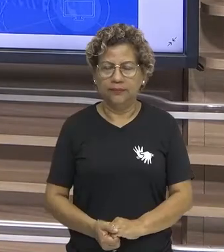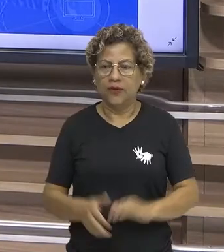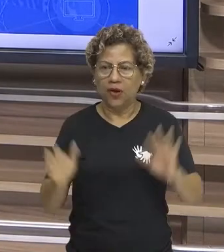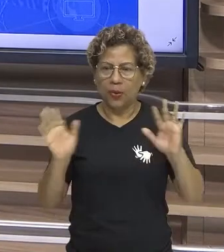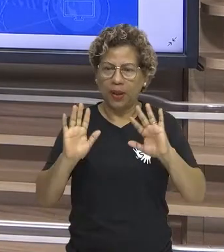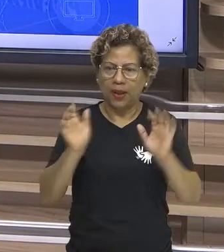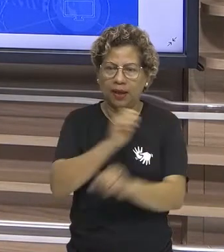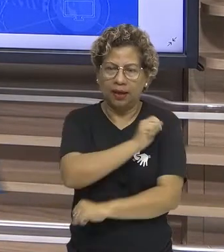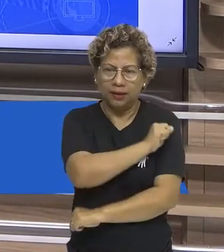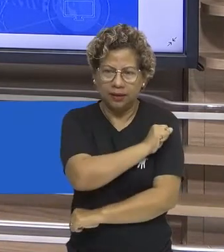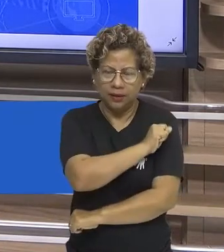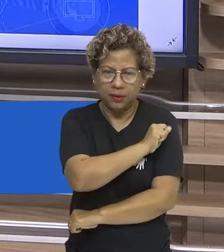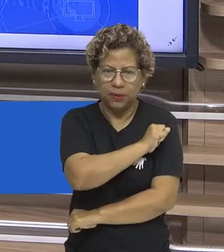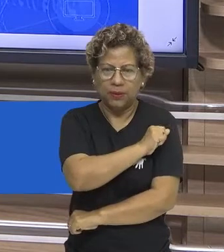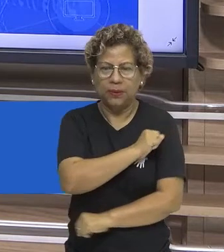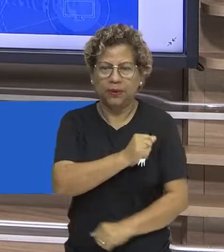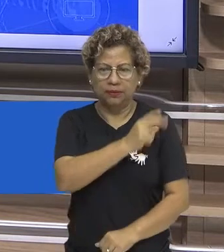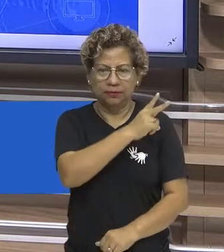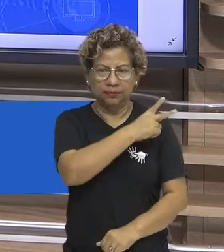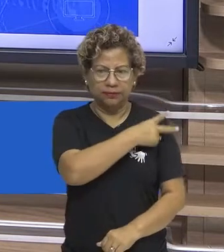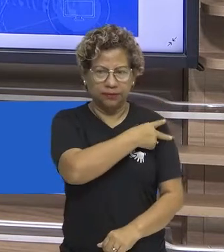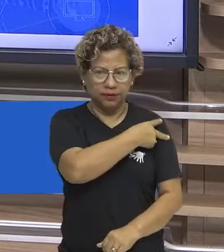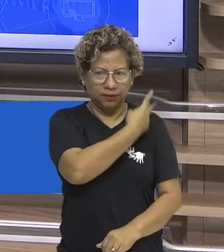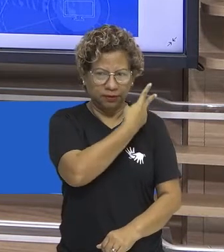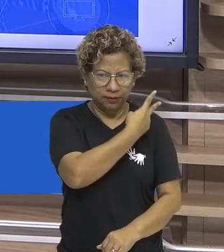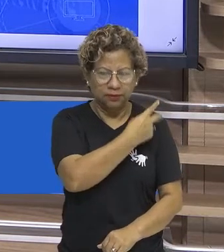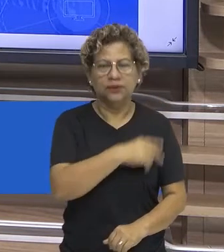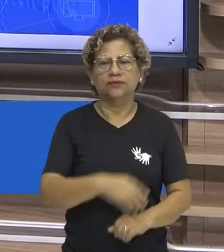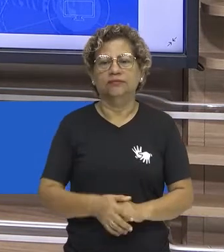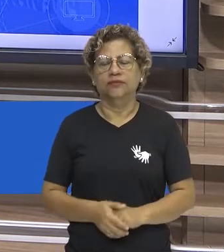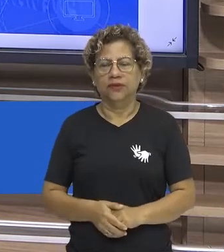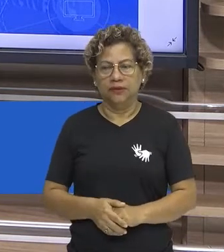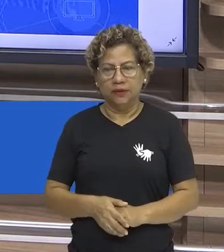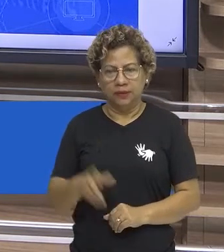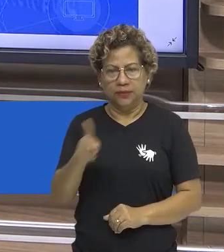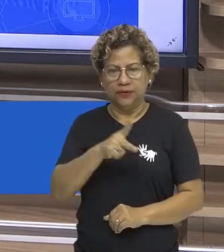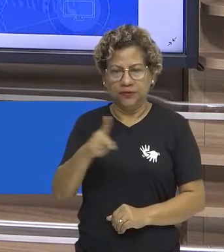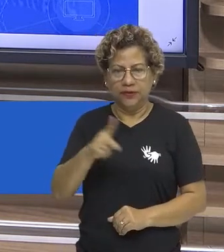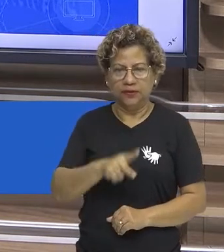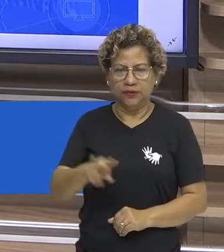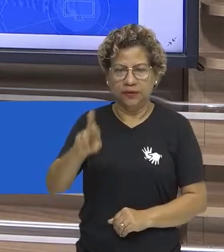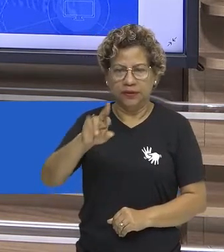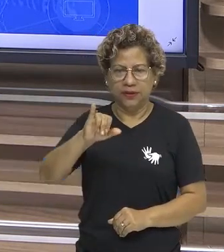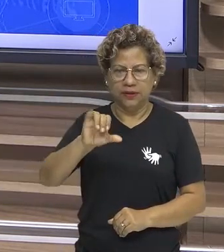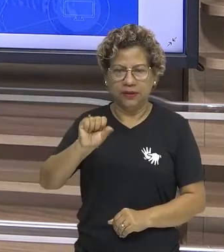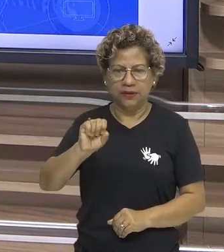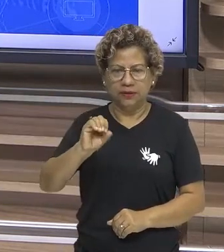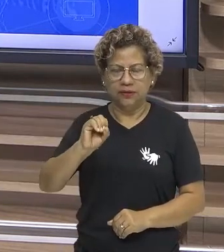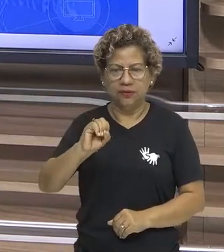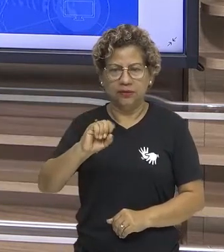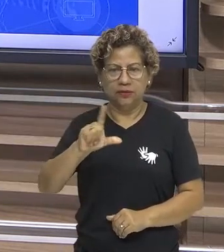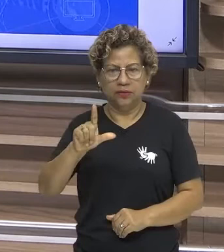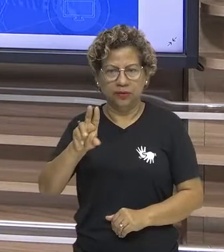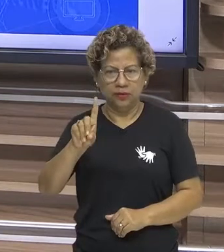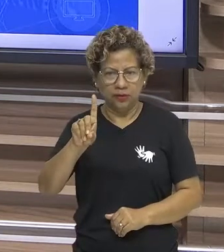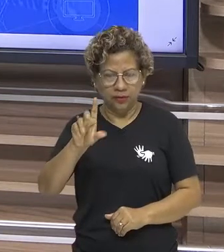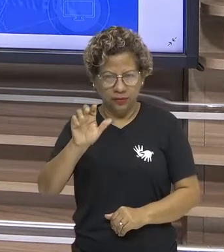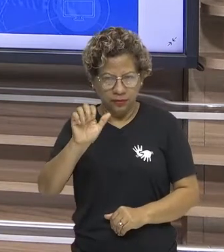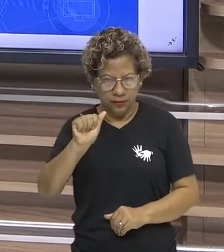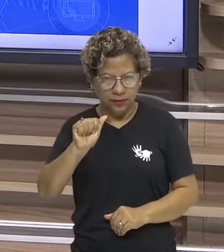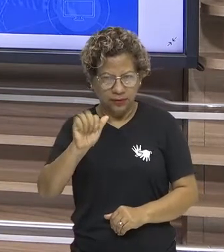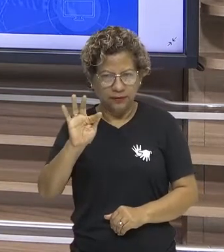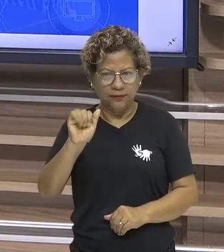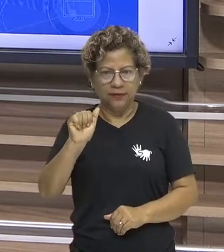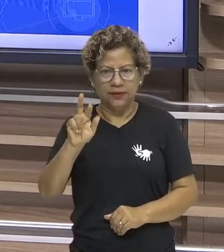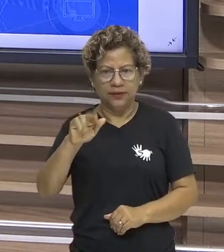Olá, pessoal da segunda série do ensino médio. Eu sou a professora Risolda Farias. É um grande prazer estar com vocês,